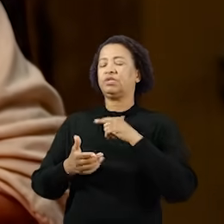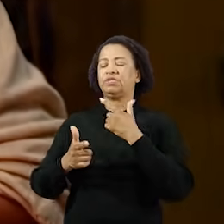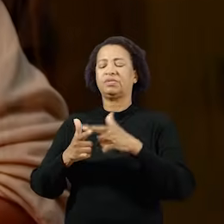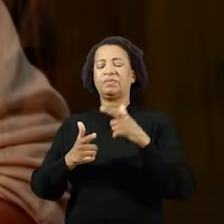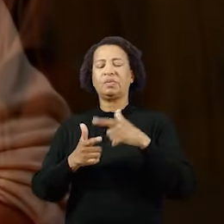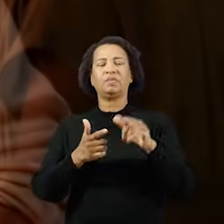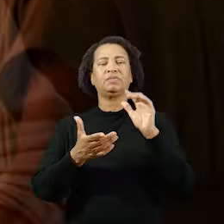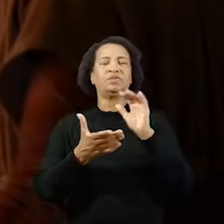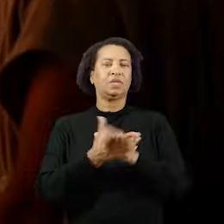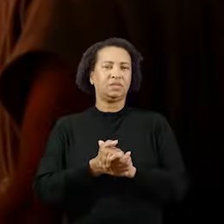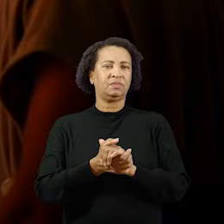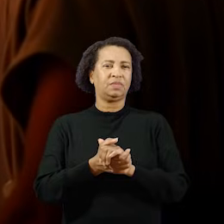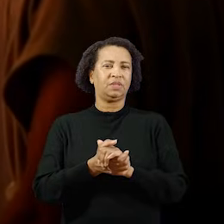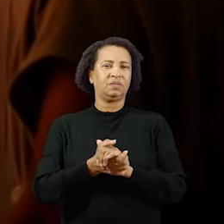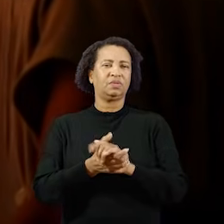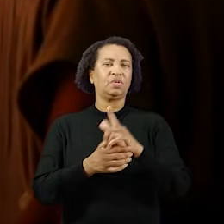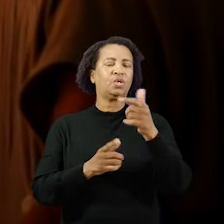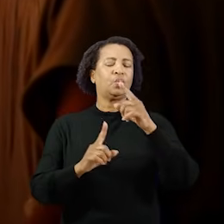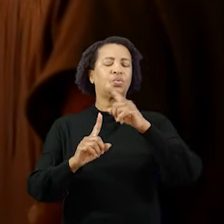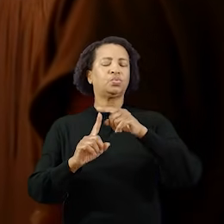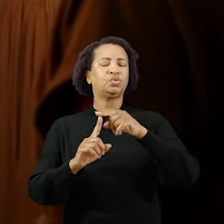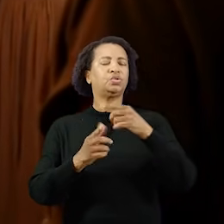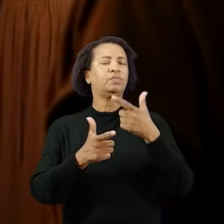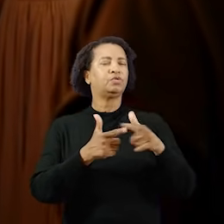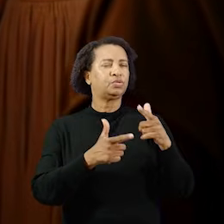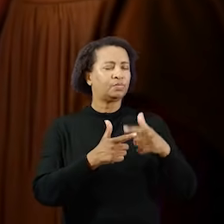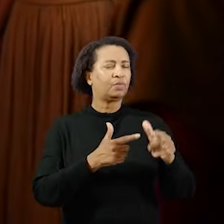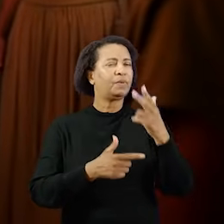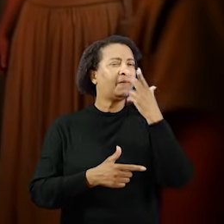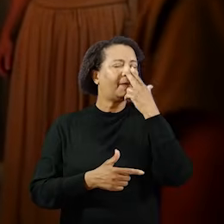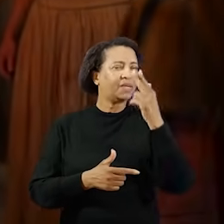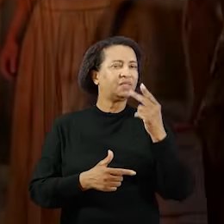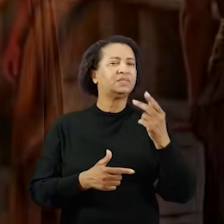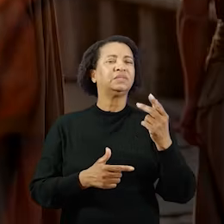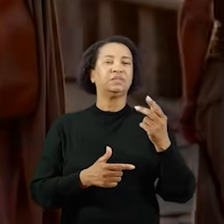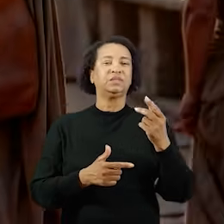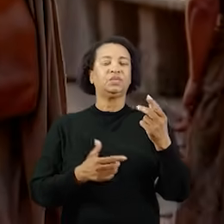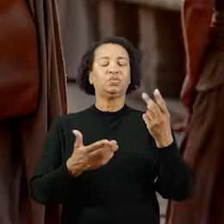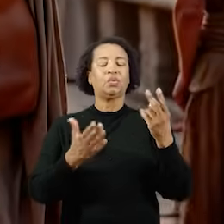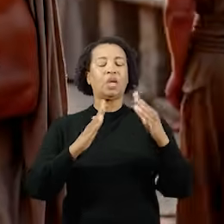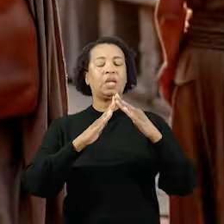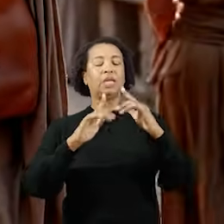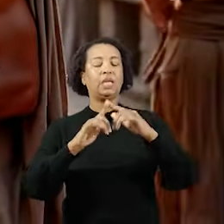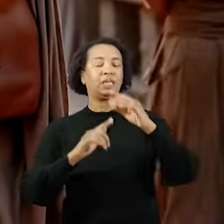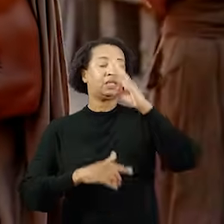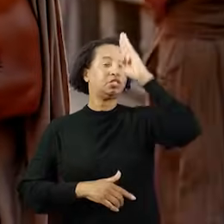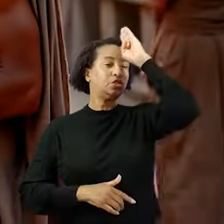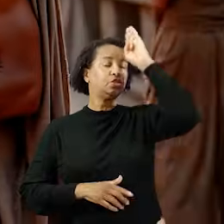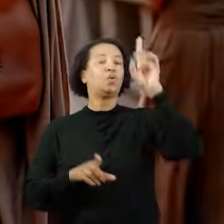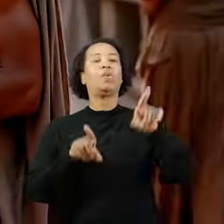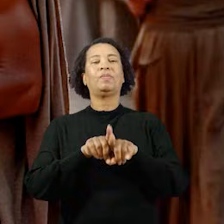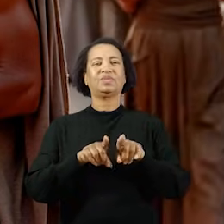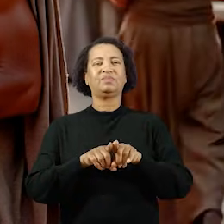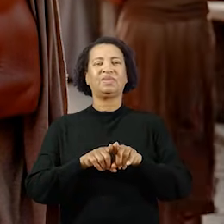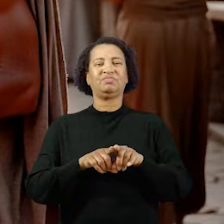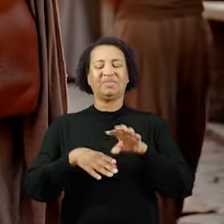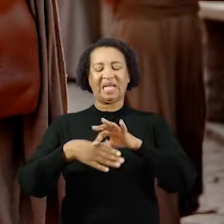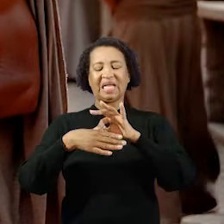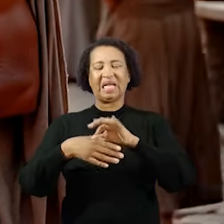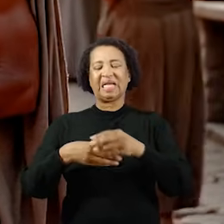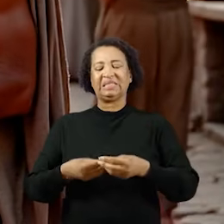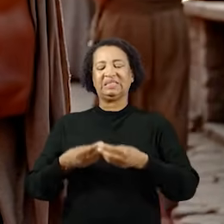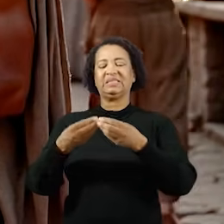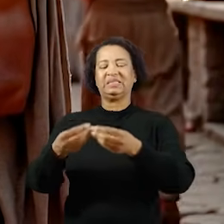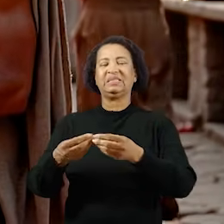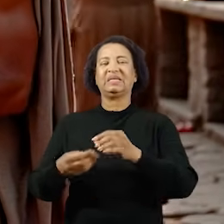problemas de casamentos e um outro tipo de problema muito parecido com o que a igreja de Roma teve: carne sacrificada a